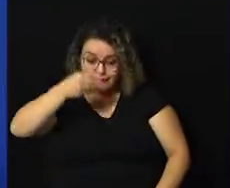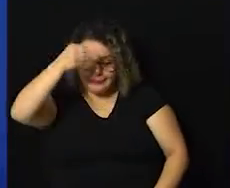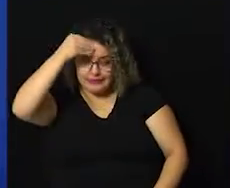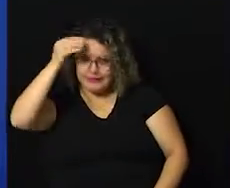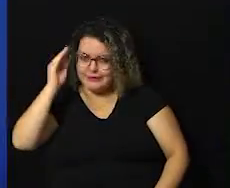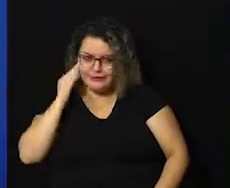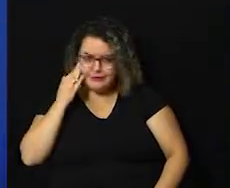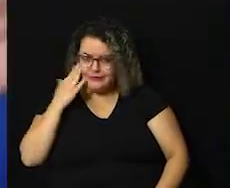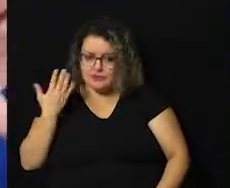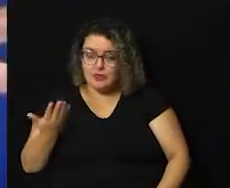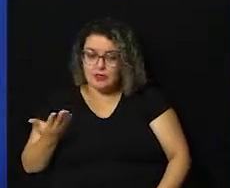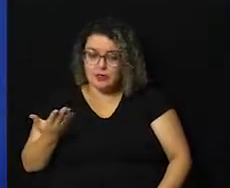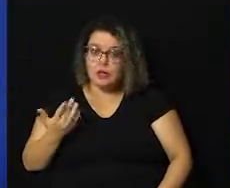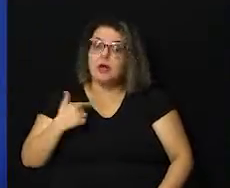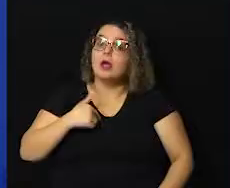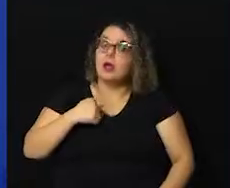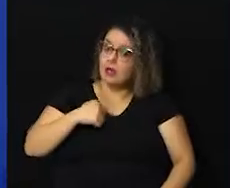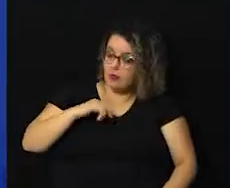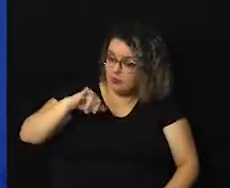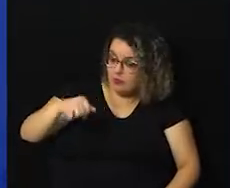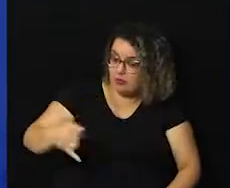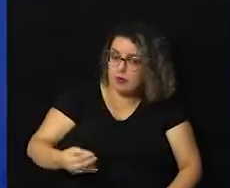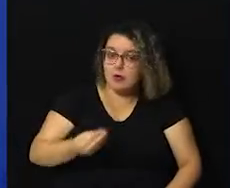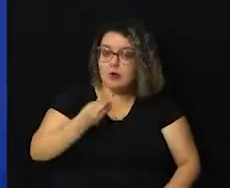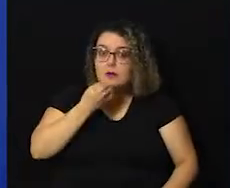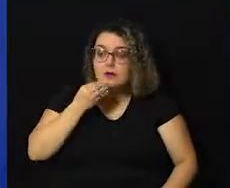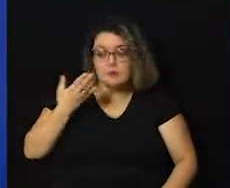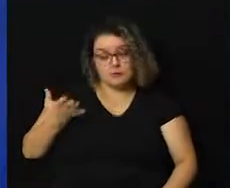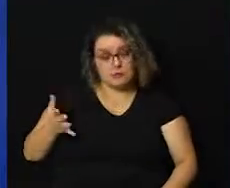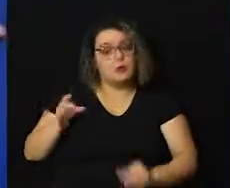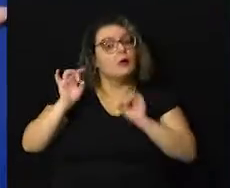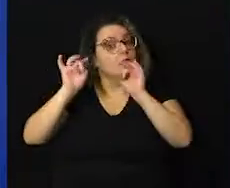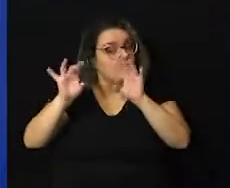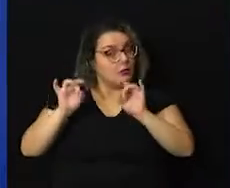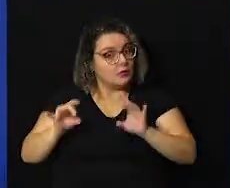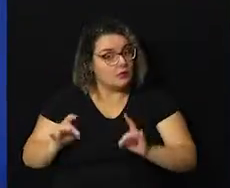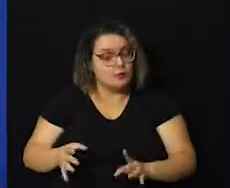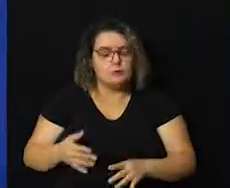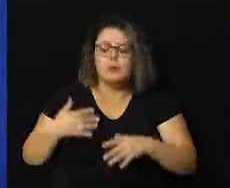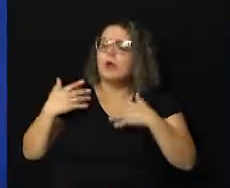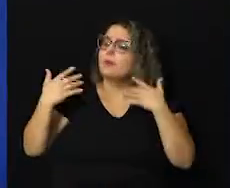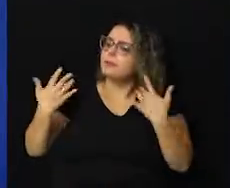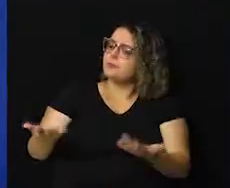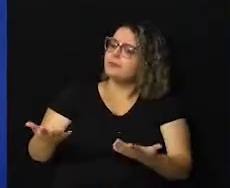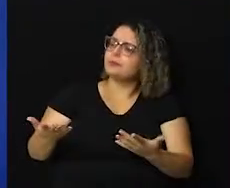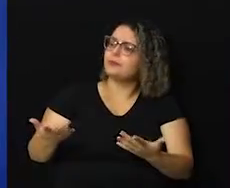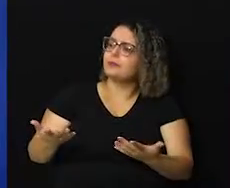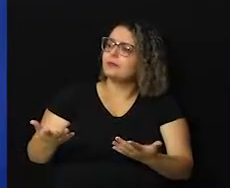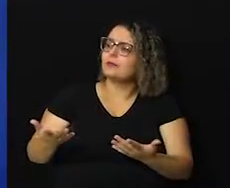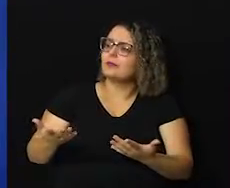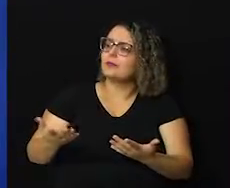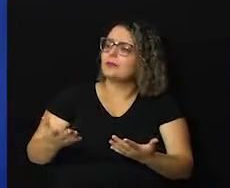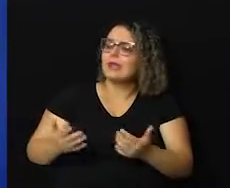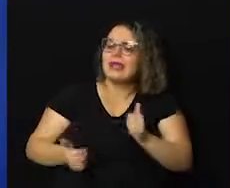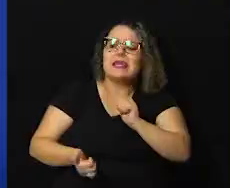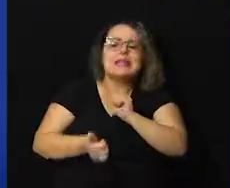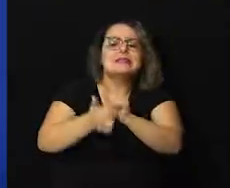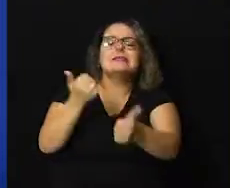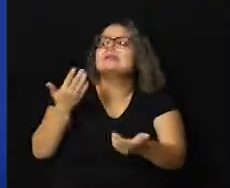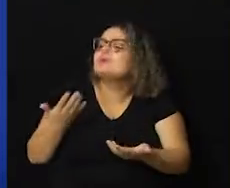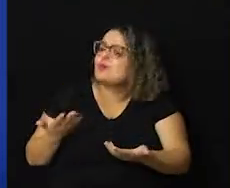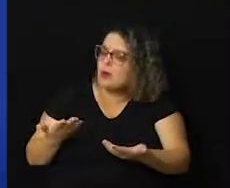e não entendi muito bem eu vou aproveitar que eu acho jeito aqui é especialista esse jeito tem essa expressão